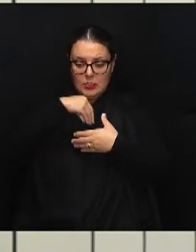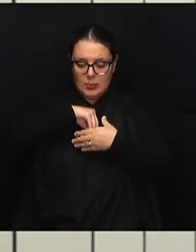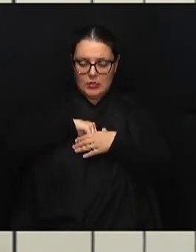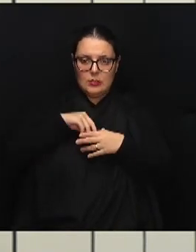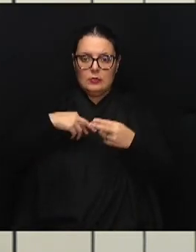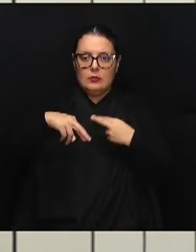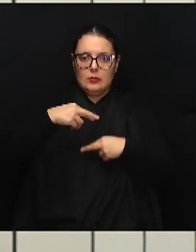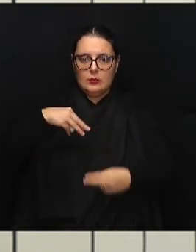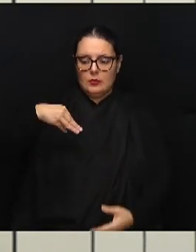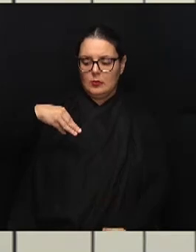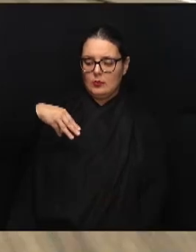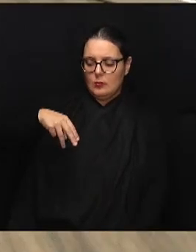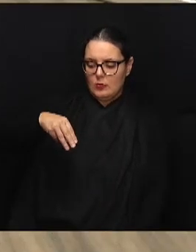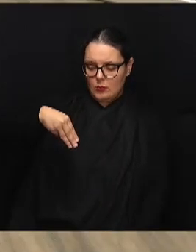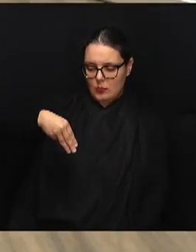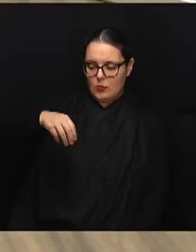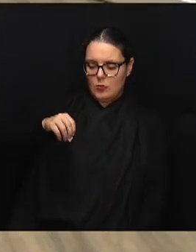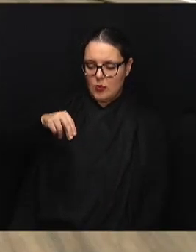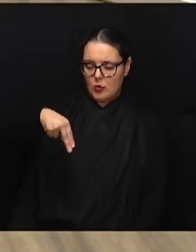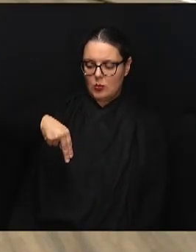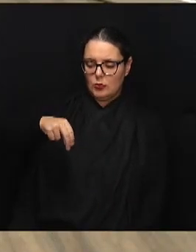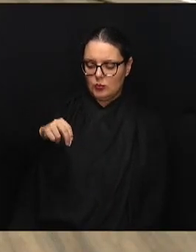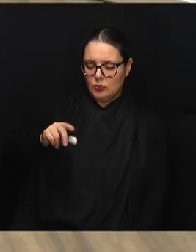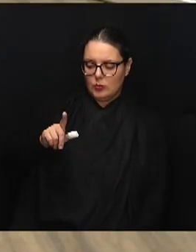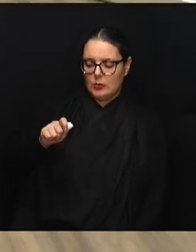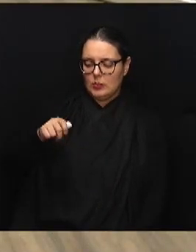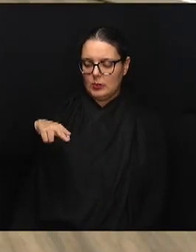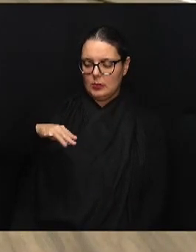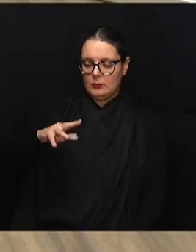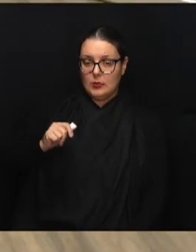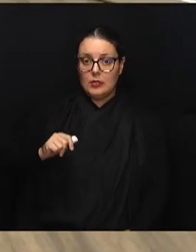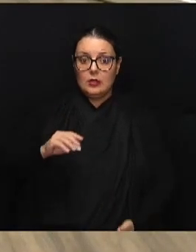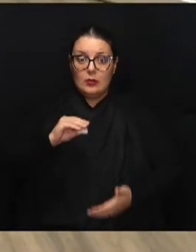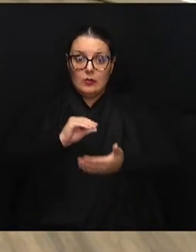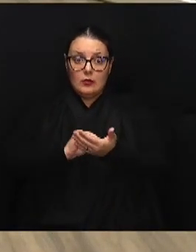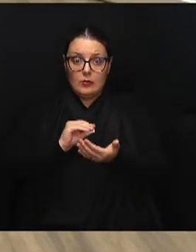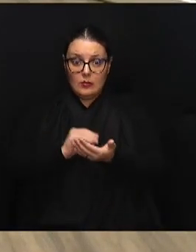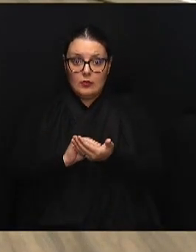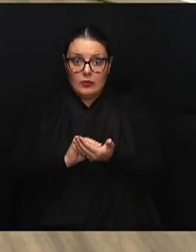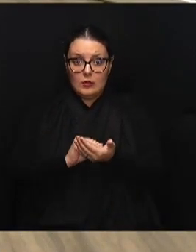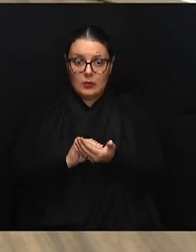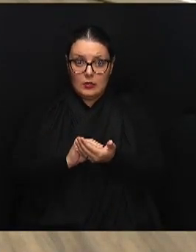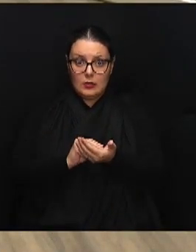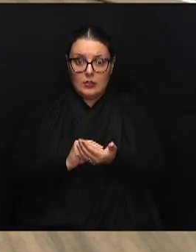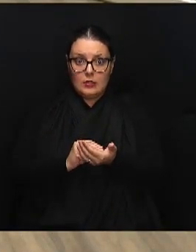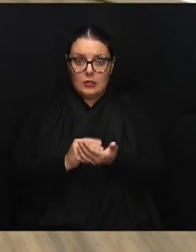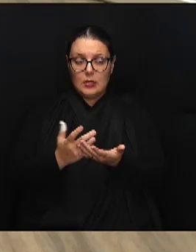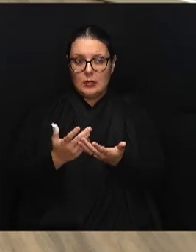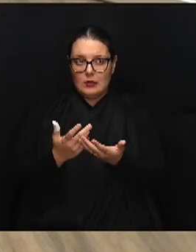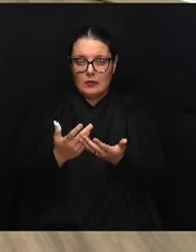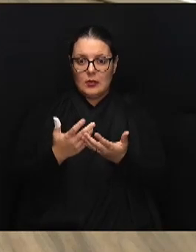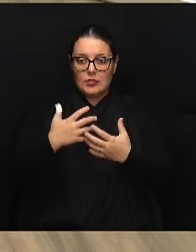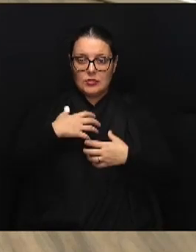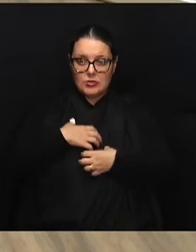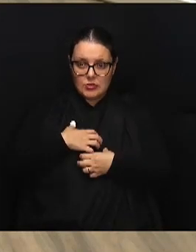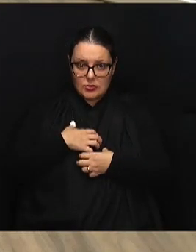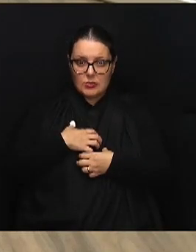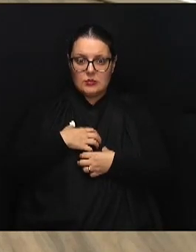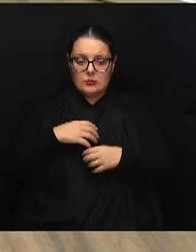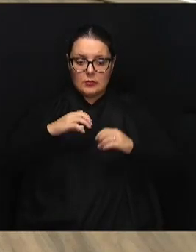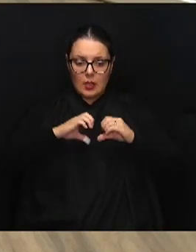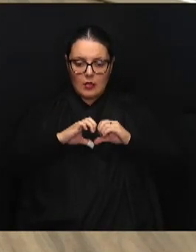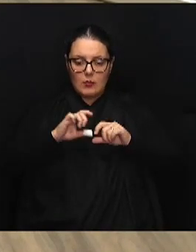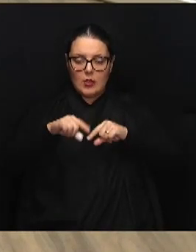relação monogâmica faltava espaço para eu amar de outras formas. E aí que a pessoa